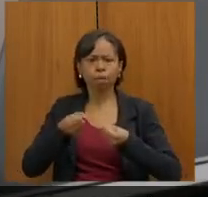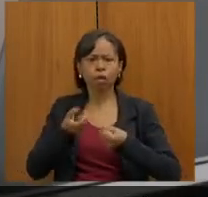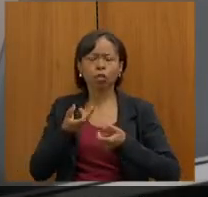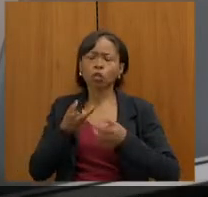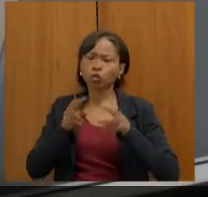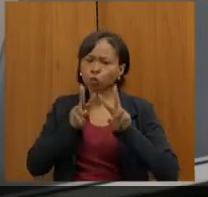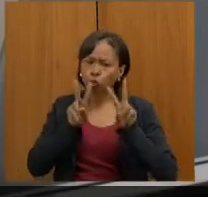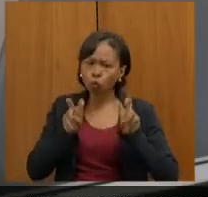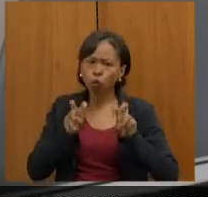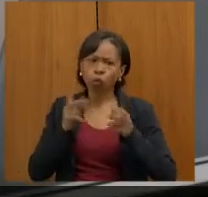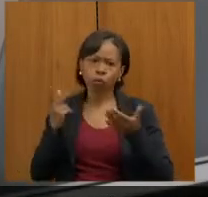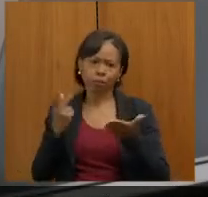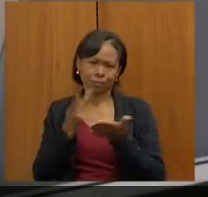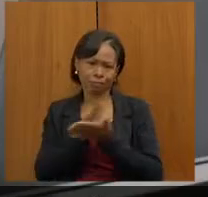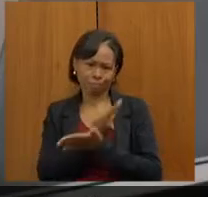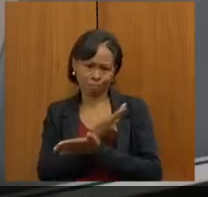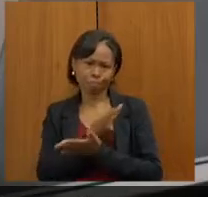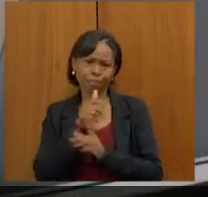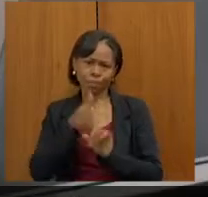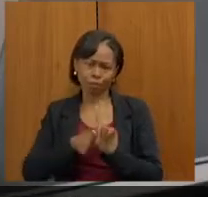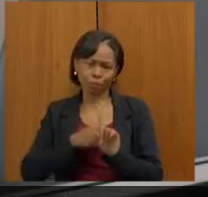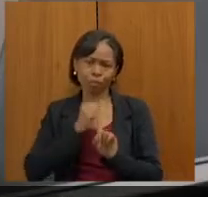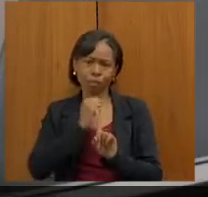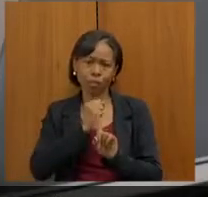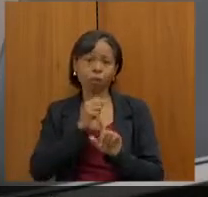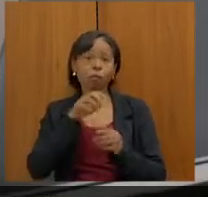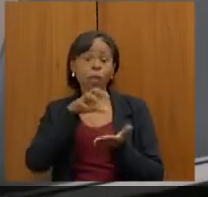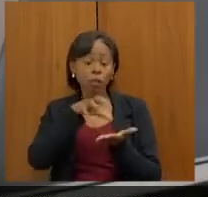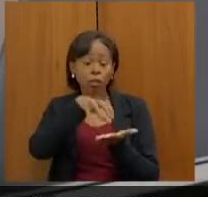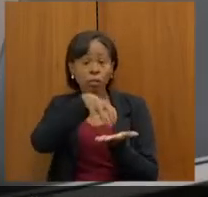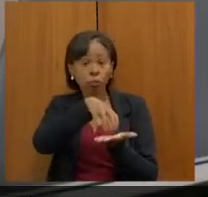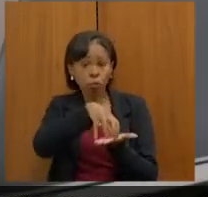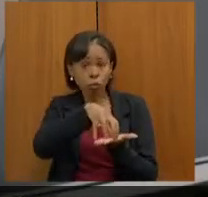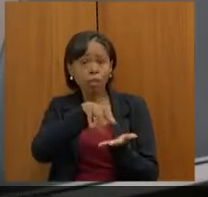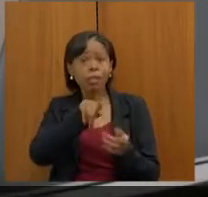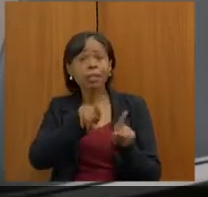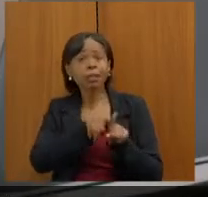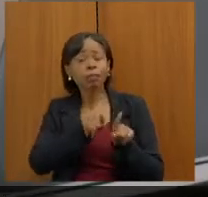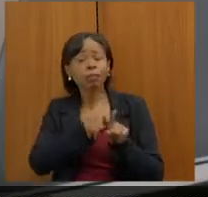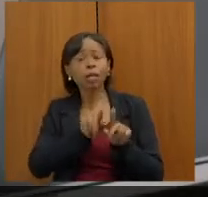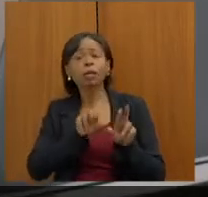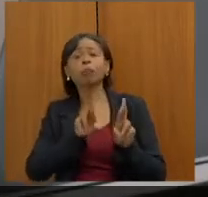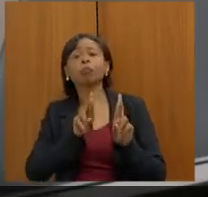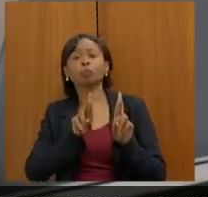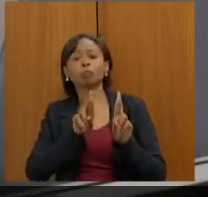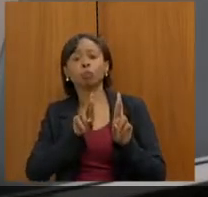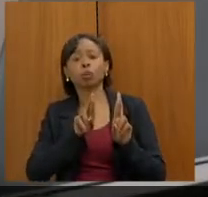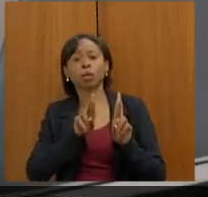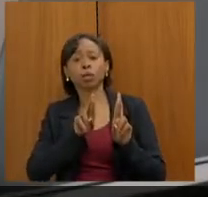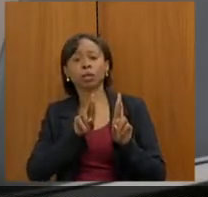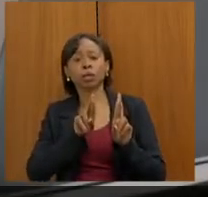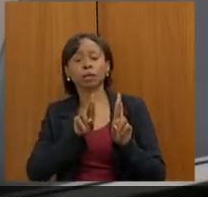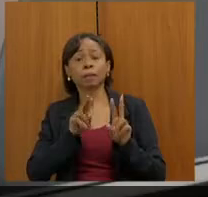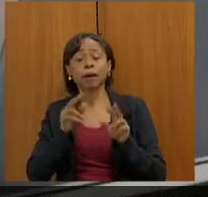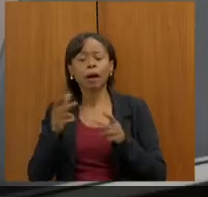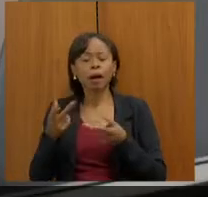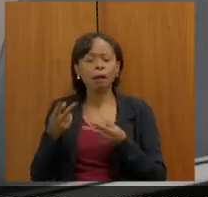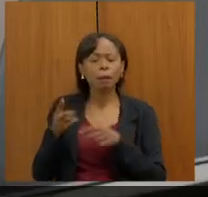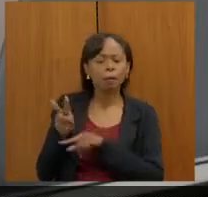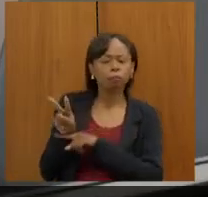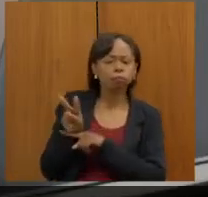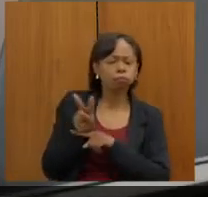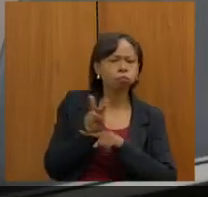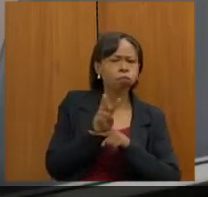é também angariar elementos necessários para a visualizar a ocorrência EA prevenção de